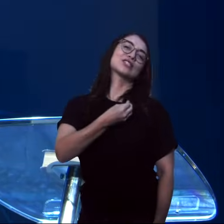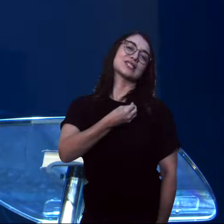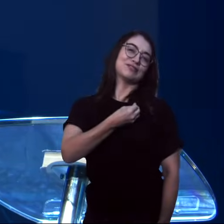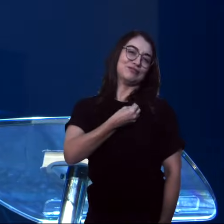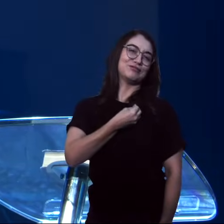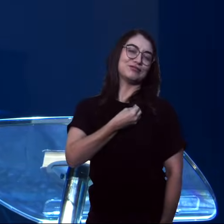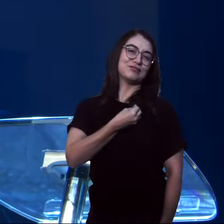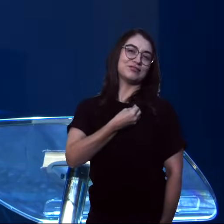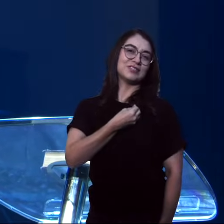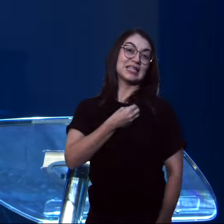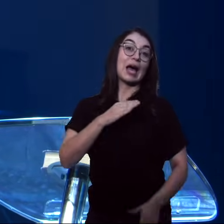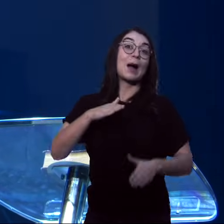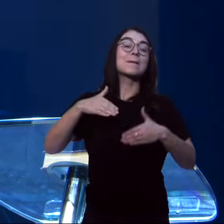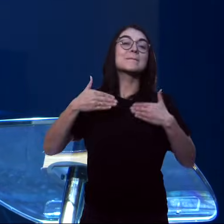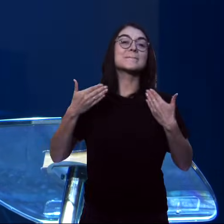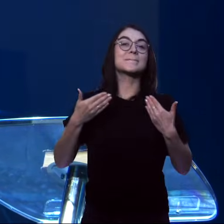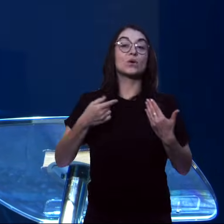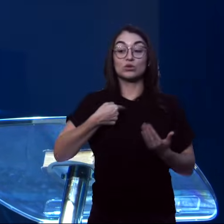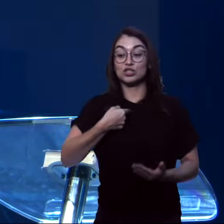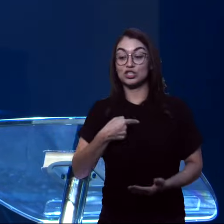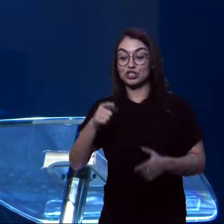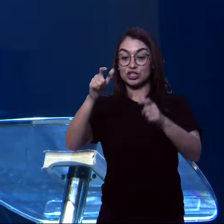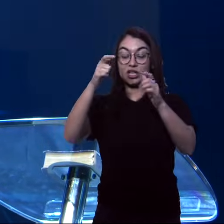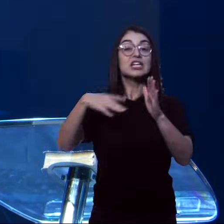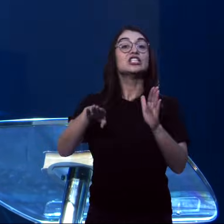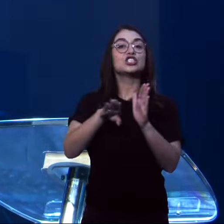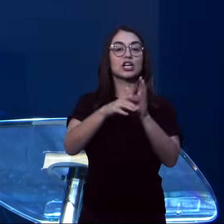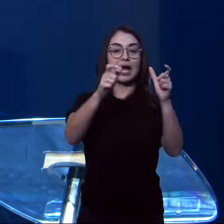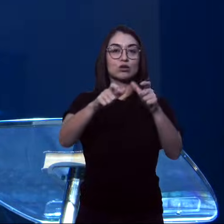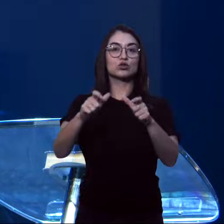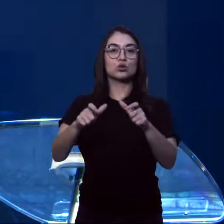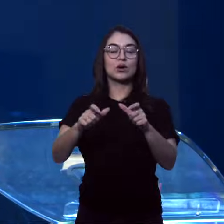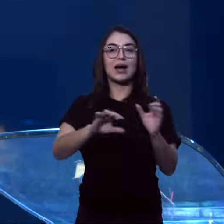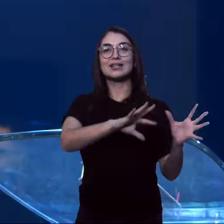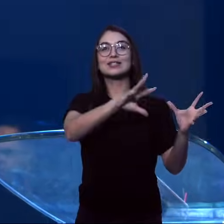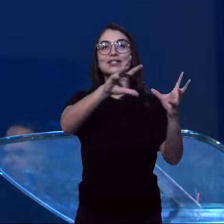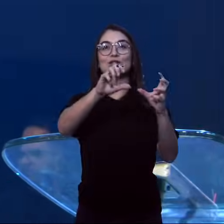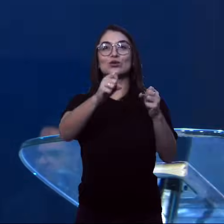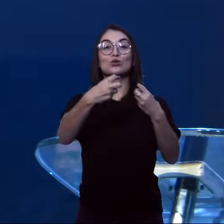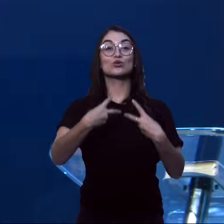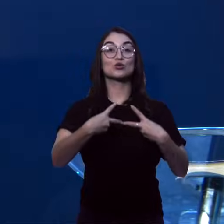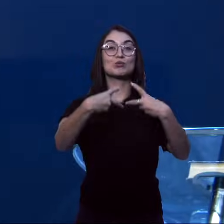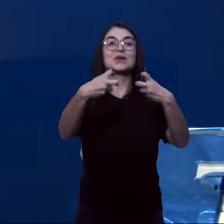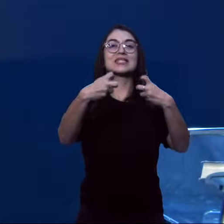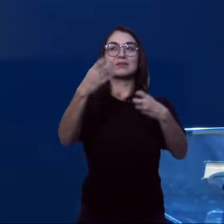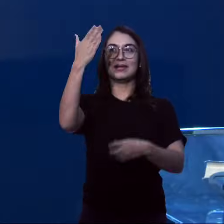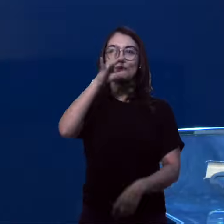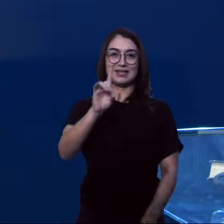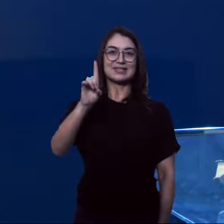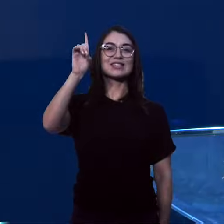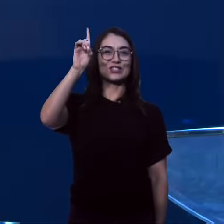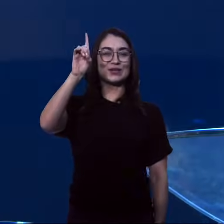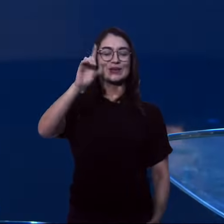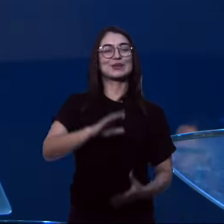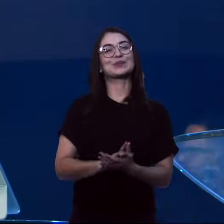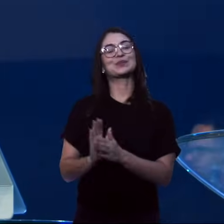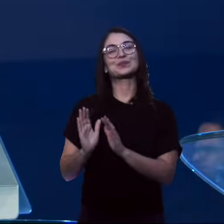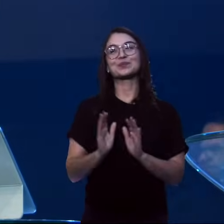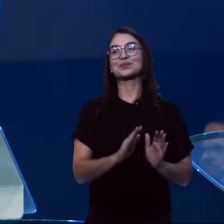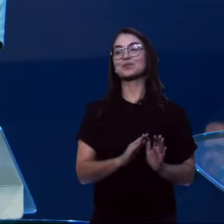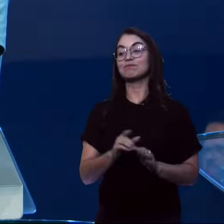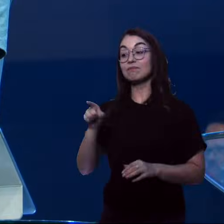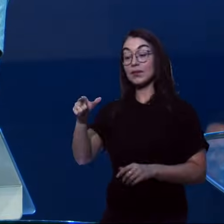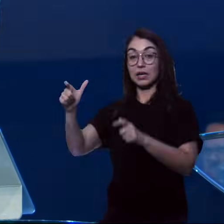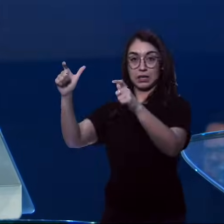a ponto das pessoas verem algo diferente em nós. E aquele homem que tinha ido para conversar com o dono da fábrica,